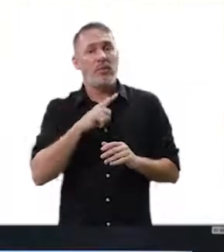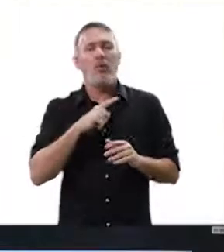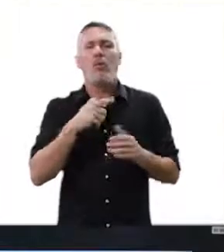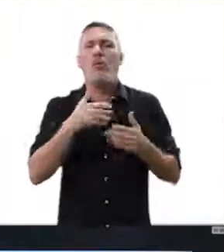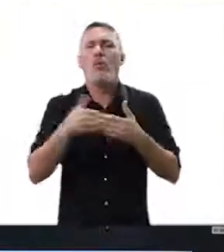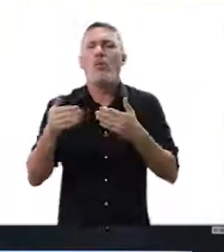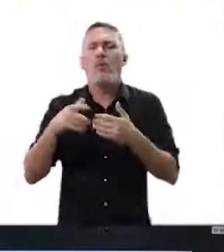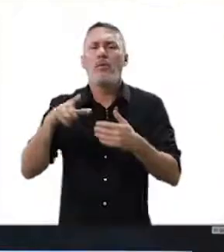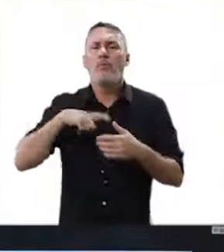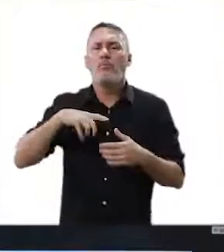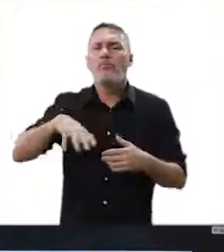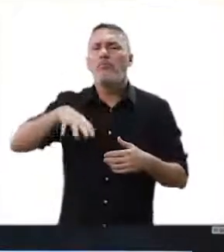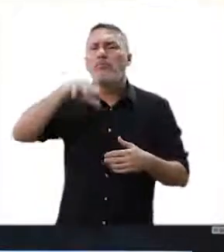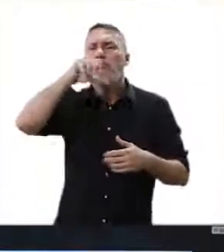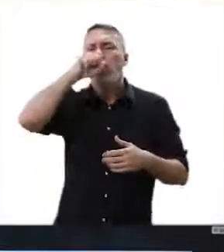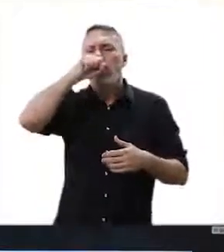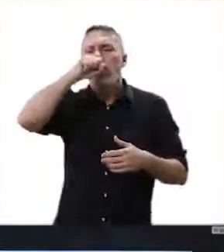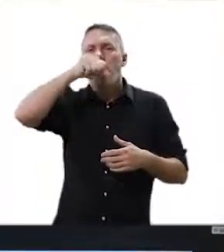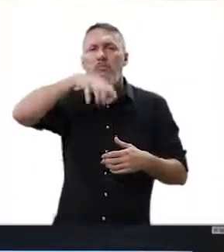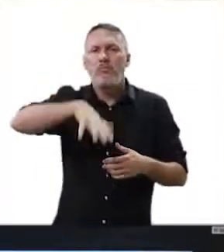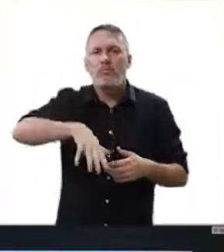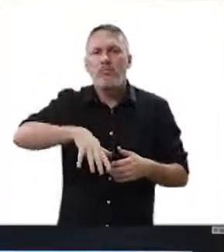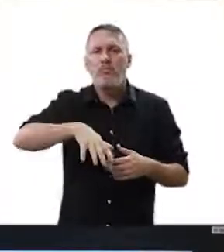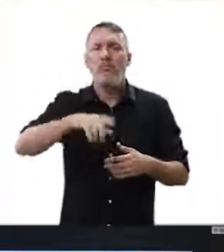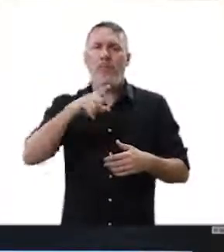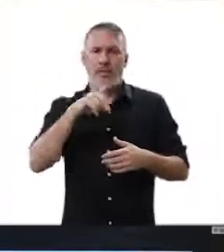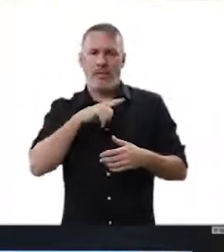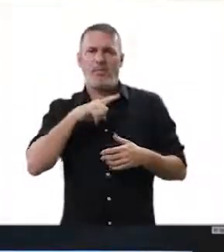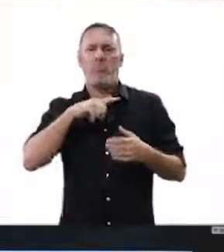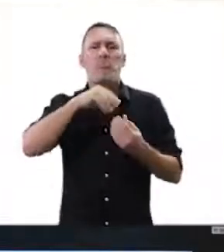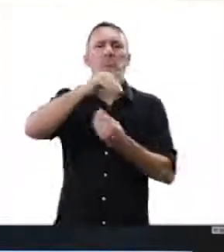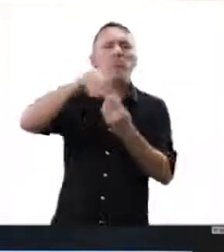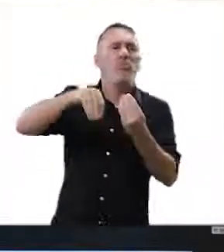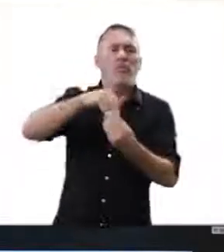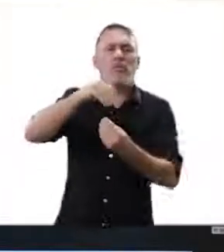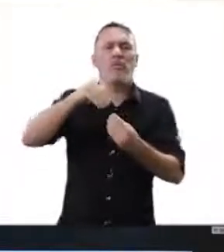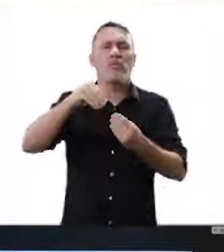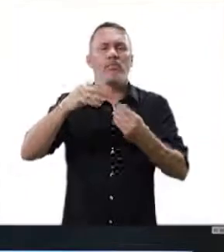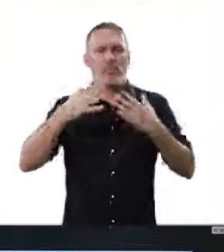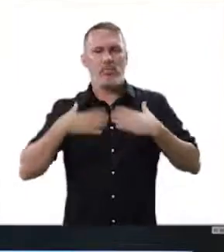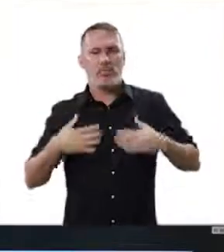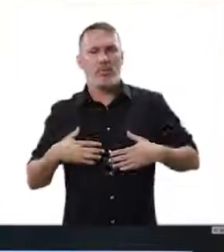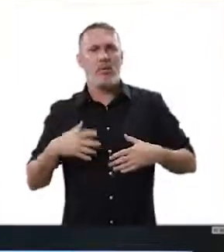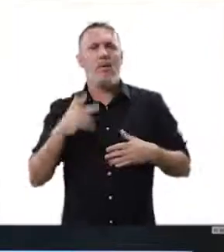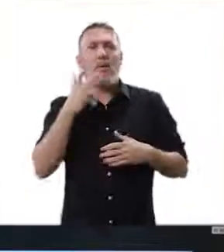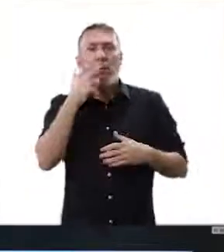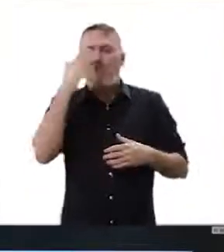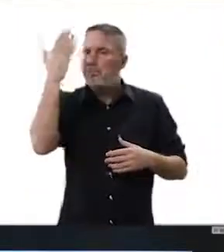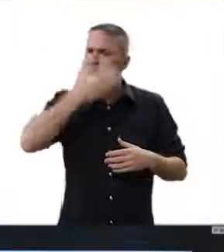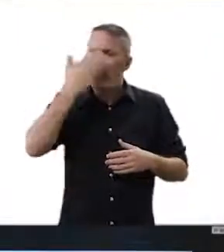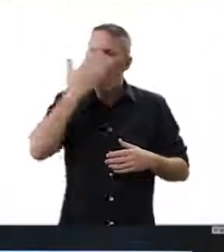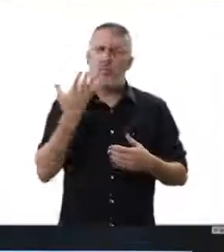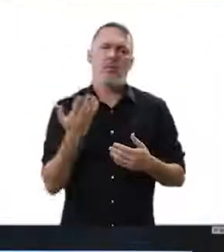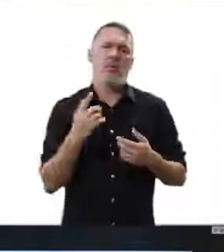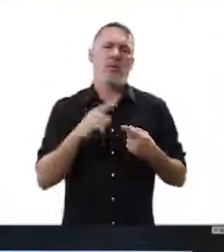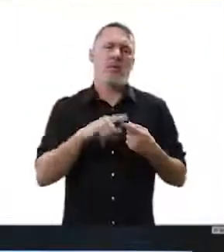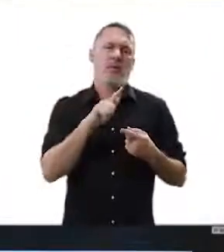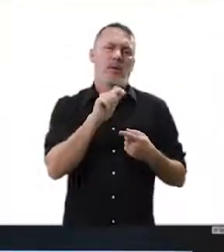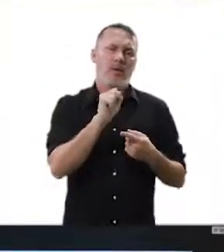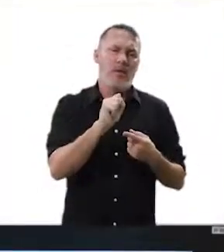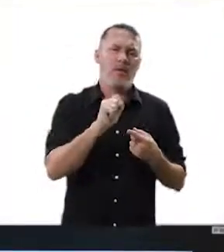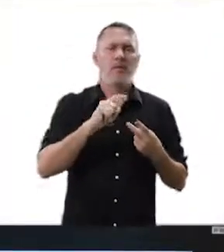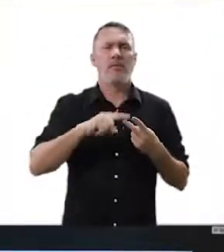oxigênio, gás carbônico, que vão passar de um meio mais concentrado para um meio